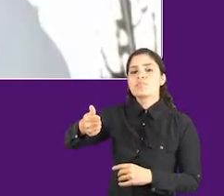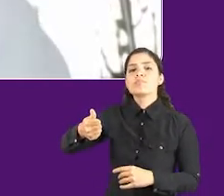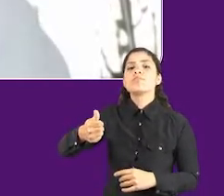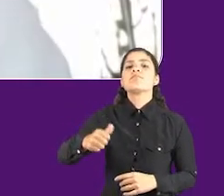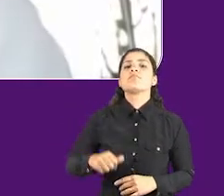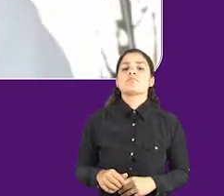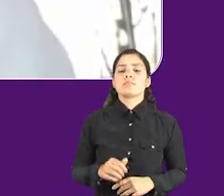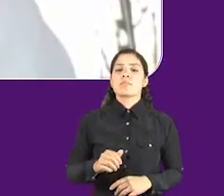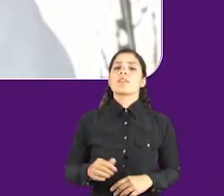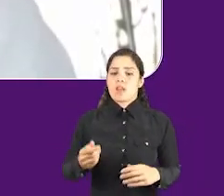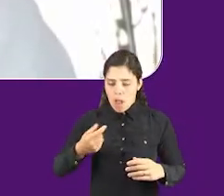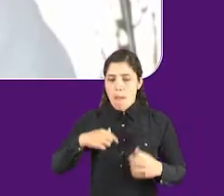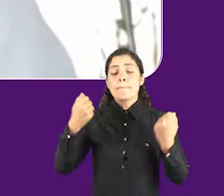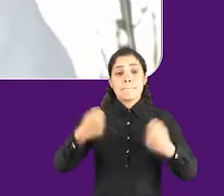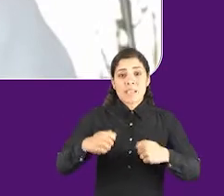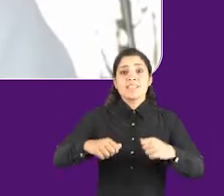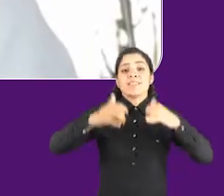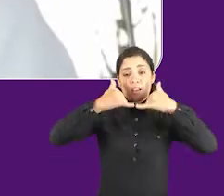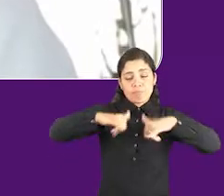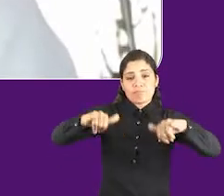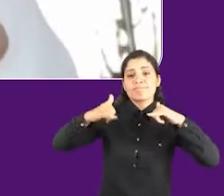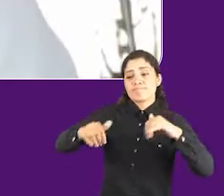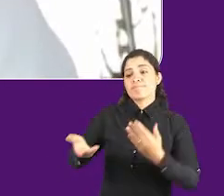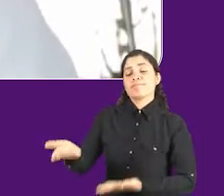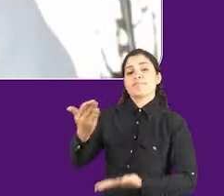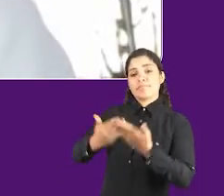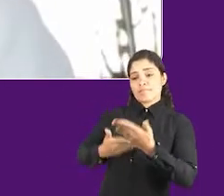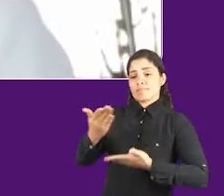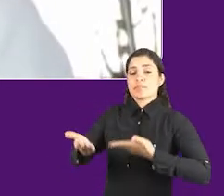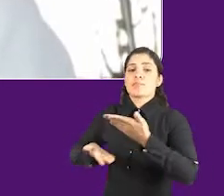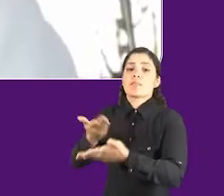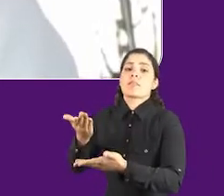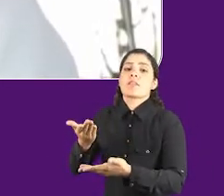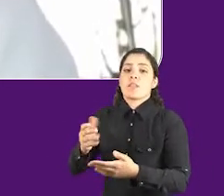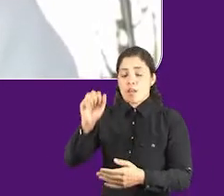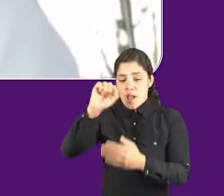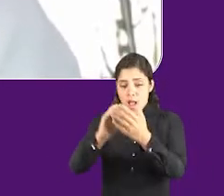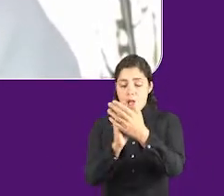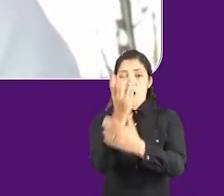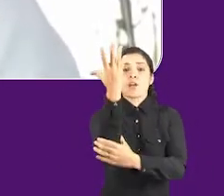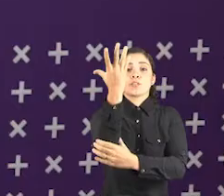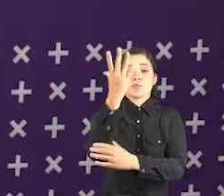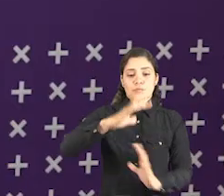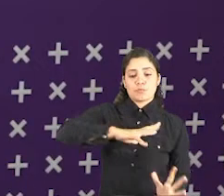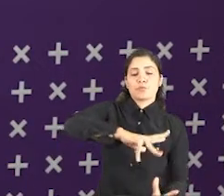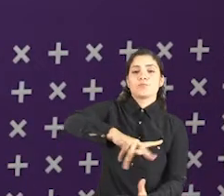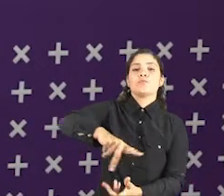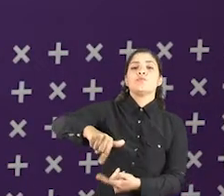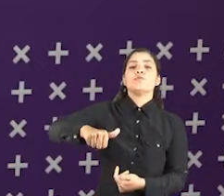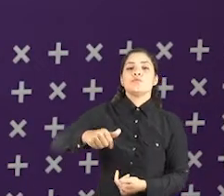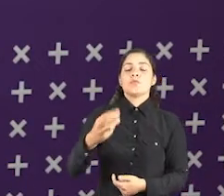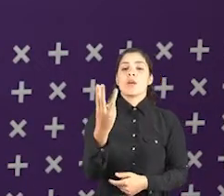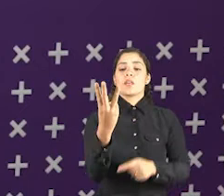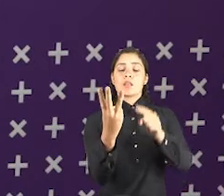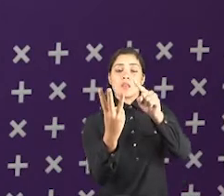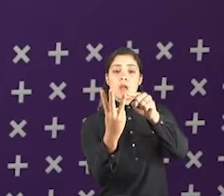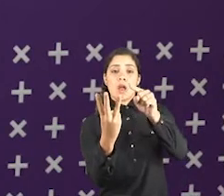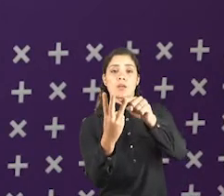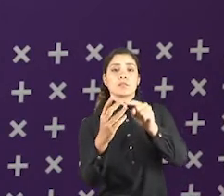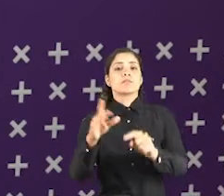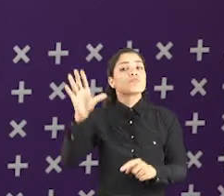e o dia e a tarefa compartilhada todo mundo tem que Inovar segunda coisa liberar a criatividade de tudo mudou e terceira coisa